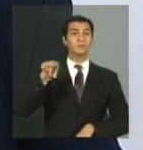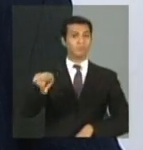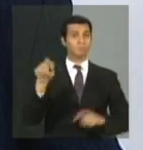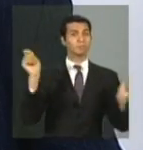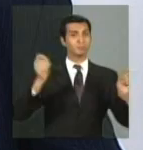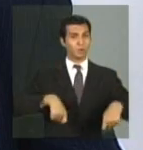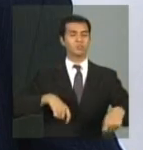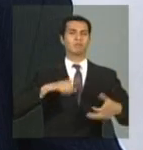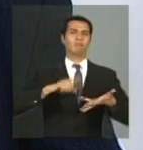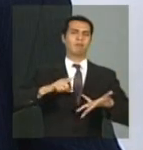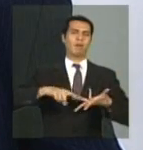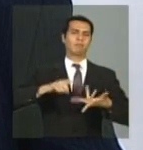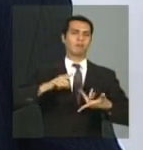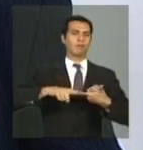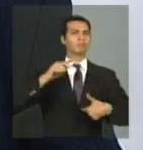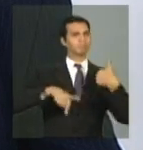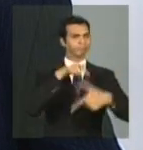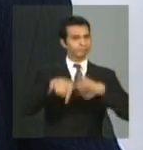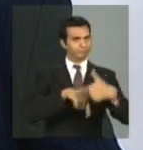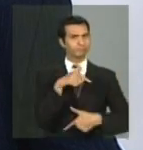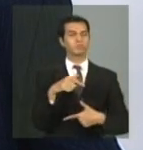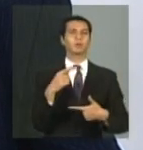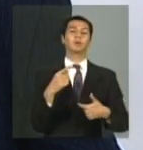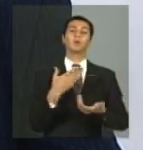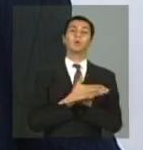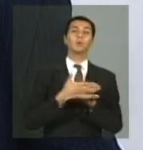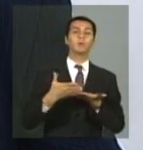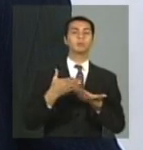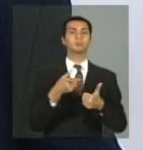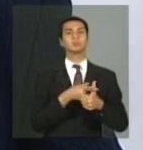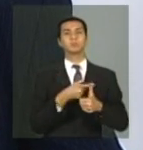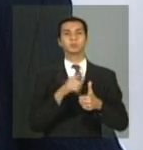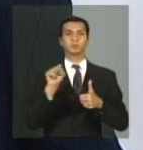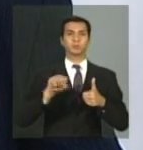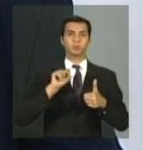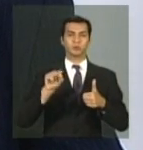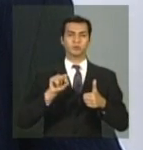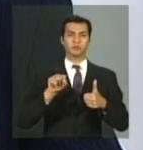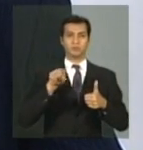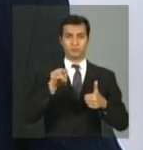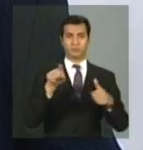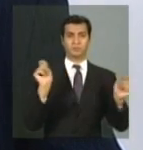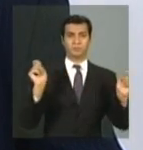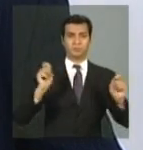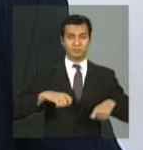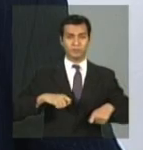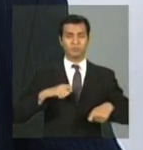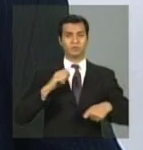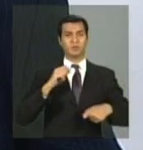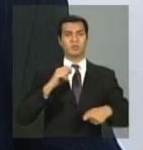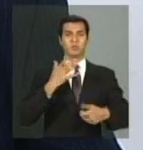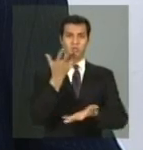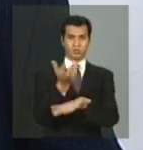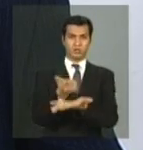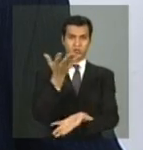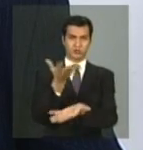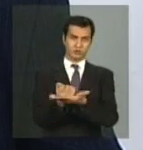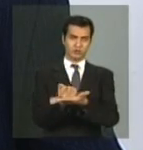atitudes. Você pode começar procurando nos seus registros que você já